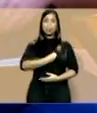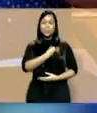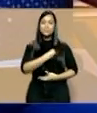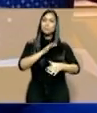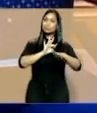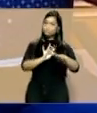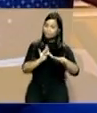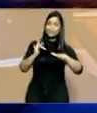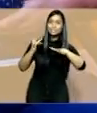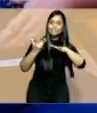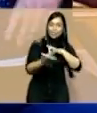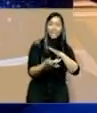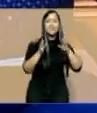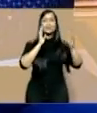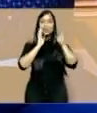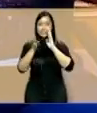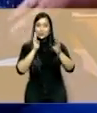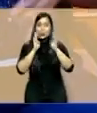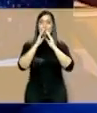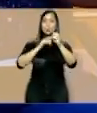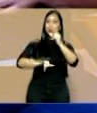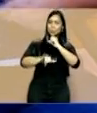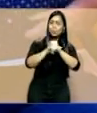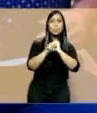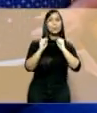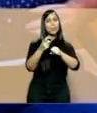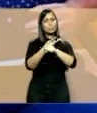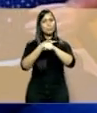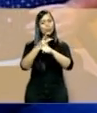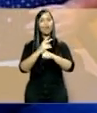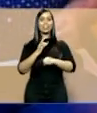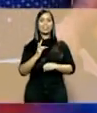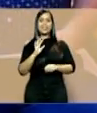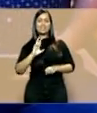rede social, no Facebook, no YouTube, é só procurar por